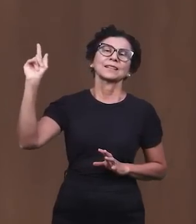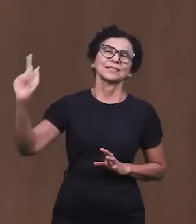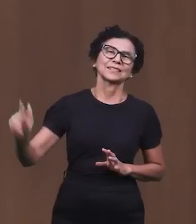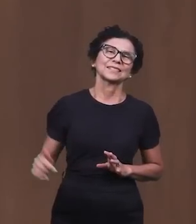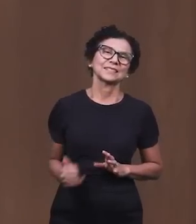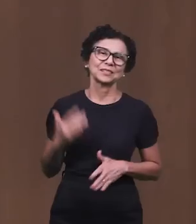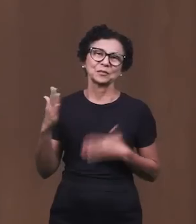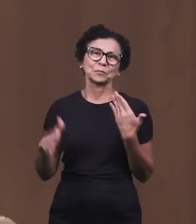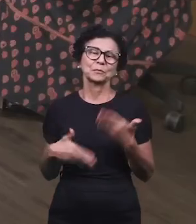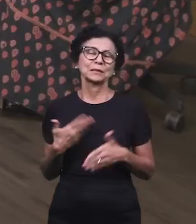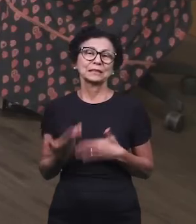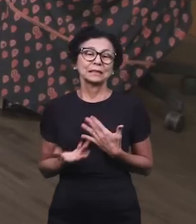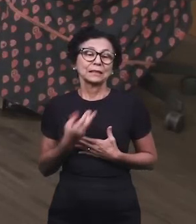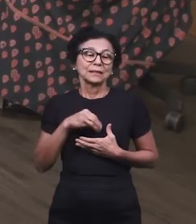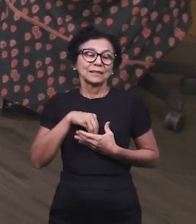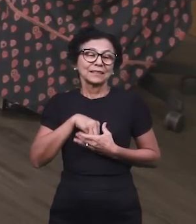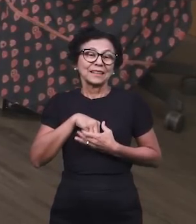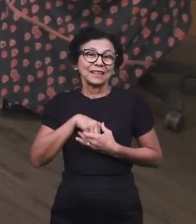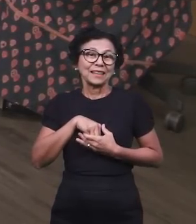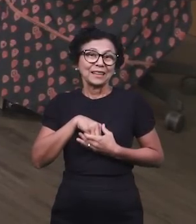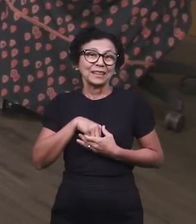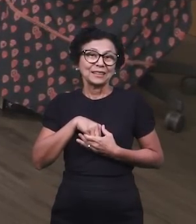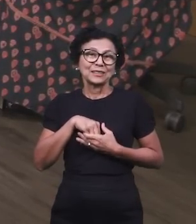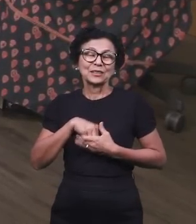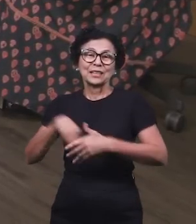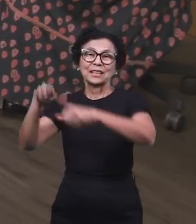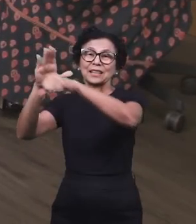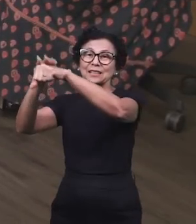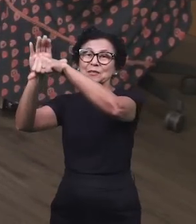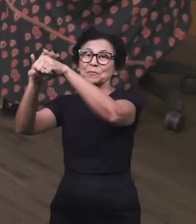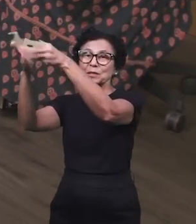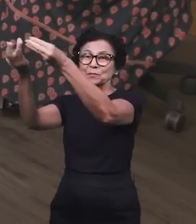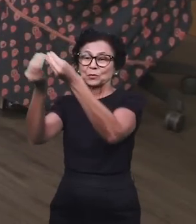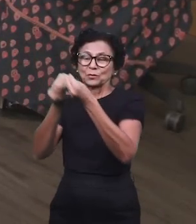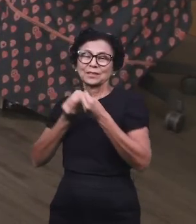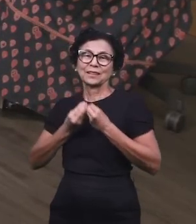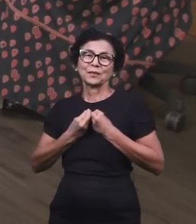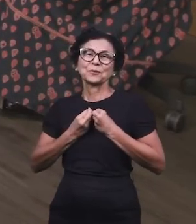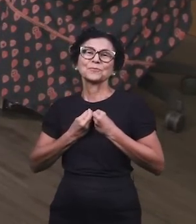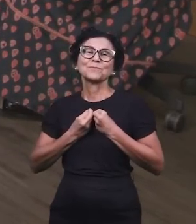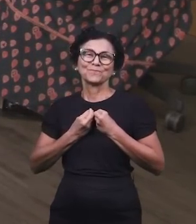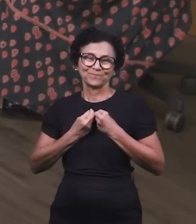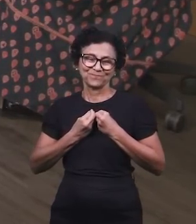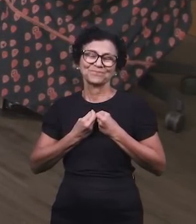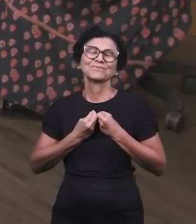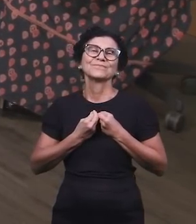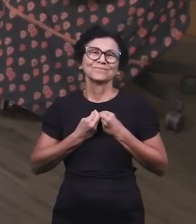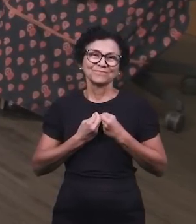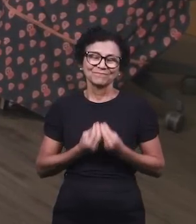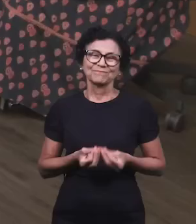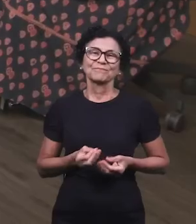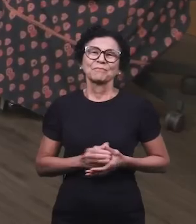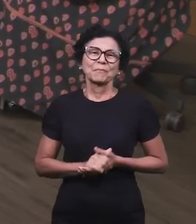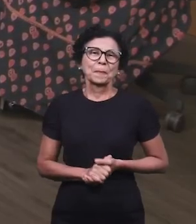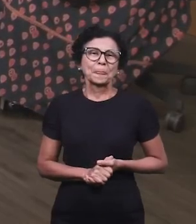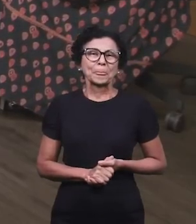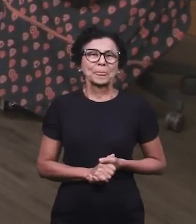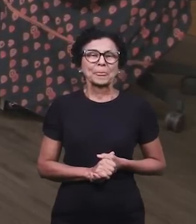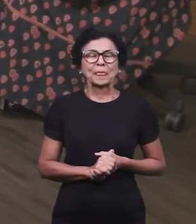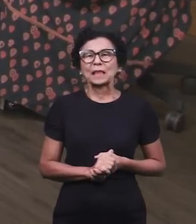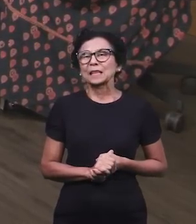Ele que colocou no nosso coração. Não é uma alegria Glória a Deus. que depende dos nossos sentimentos, né? E